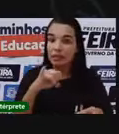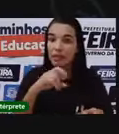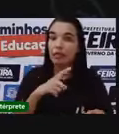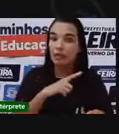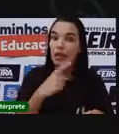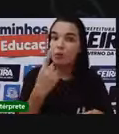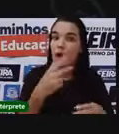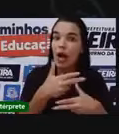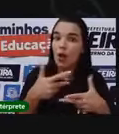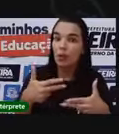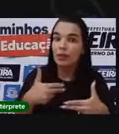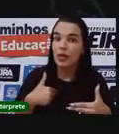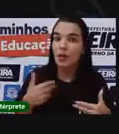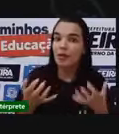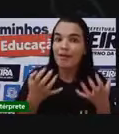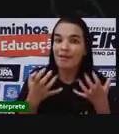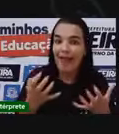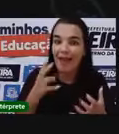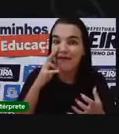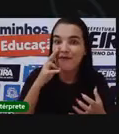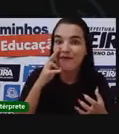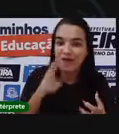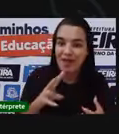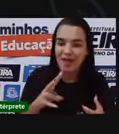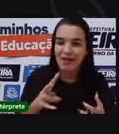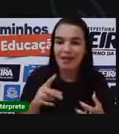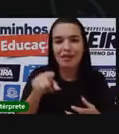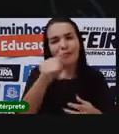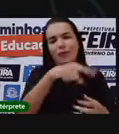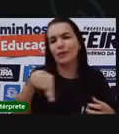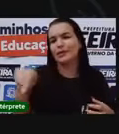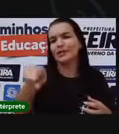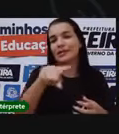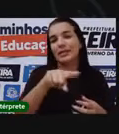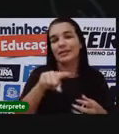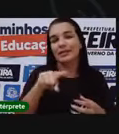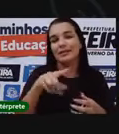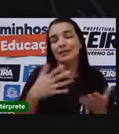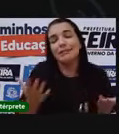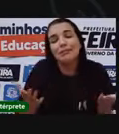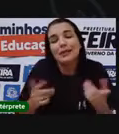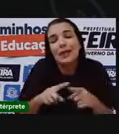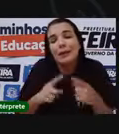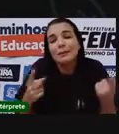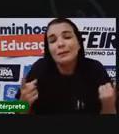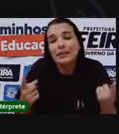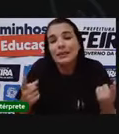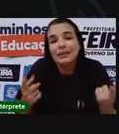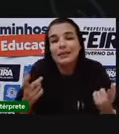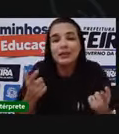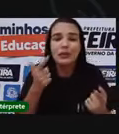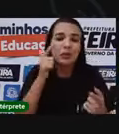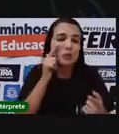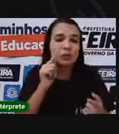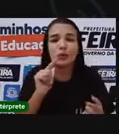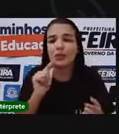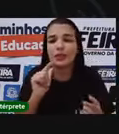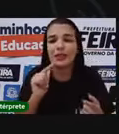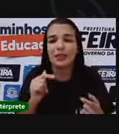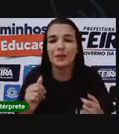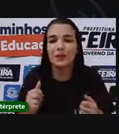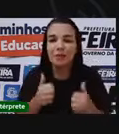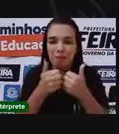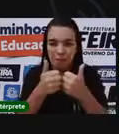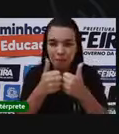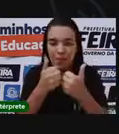gostaria muito de estar vendo agora, era vocês. Eu queria estar vendo todo mundo, porque eu gosto muito, não é? De